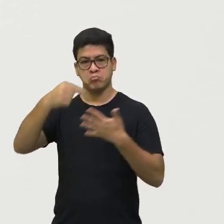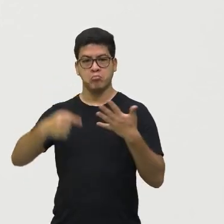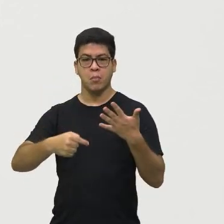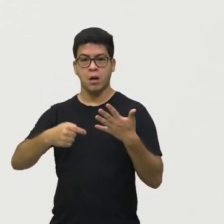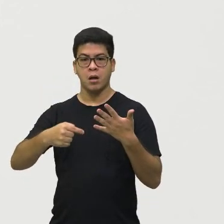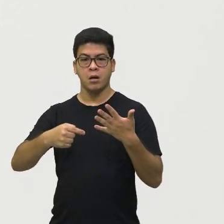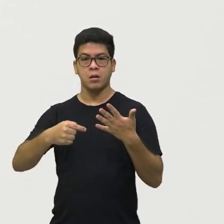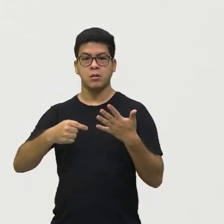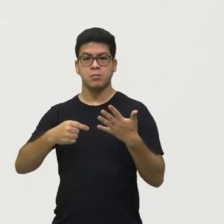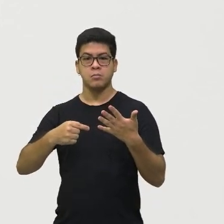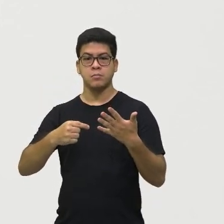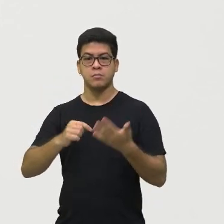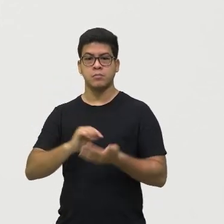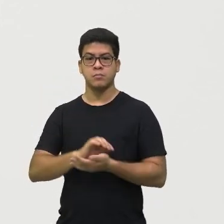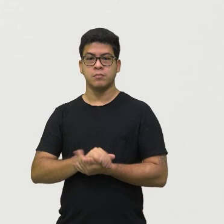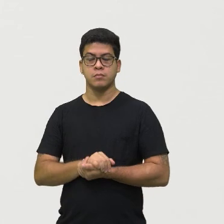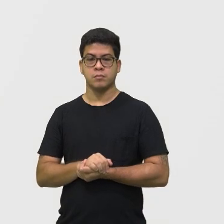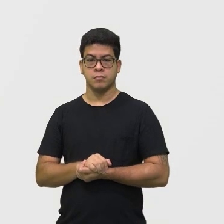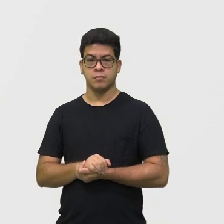Repouso.